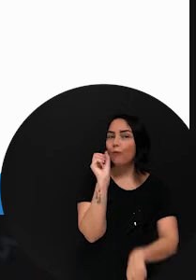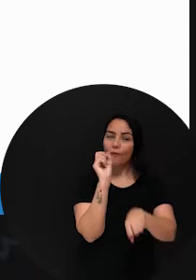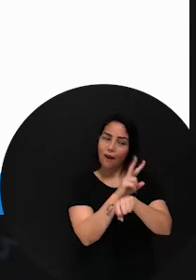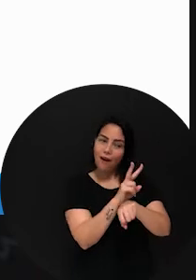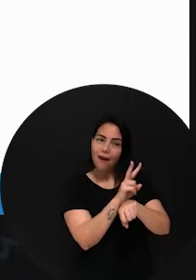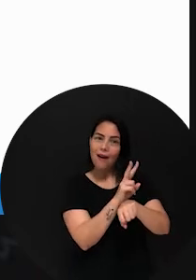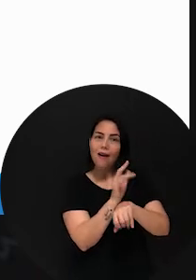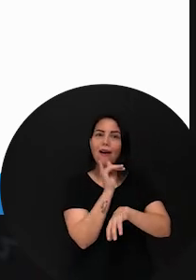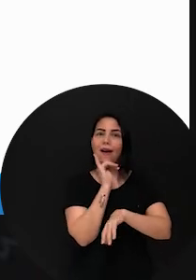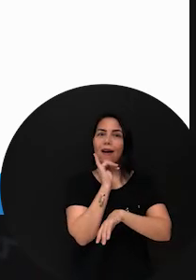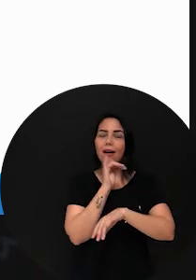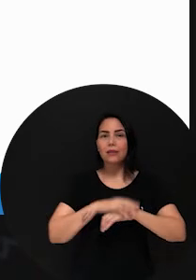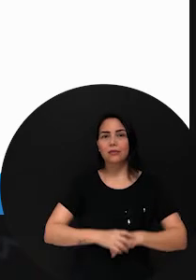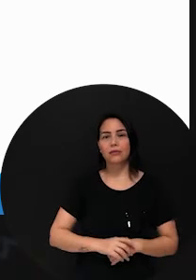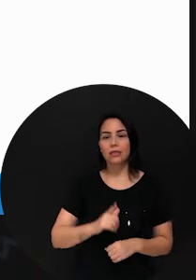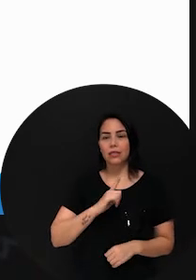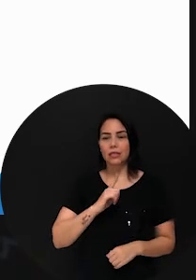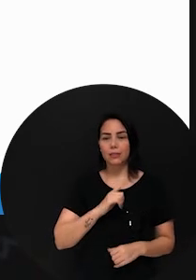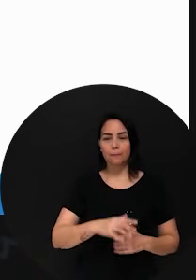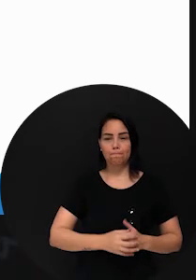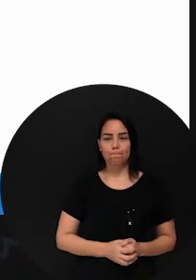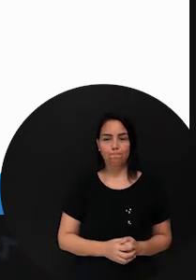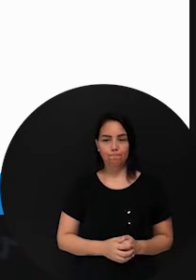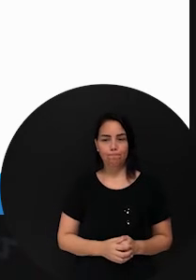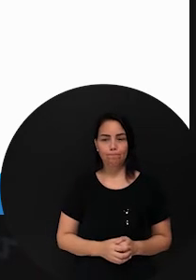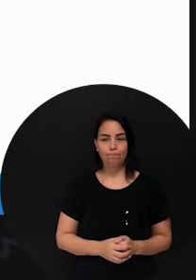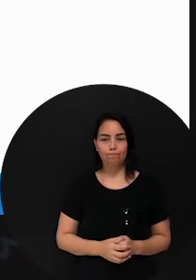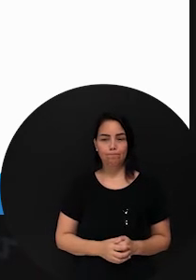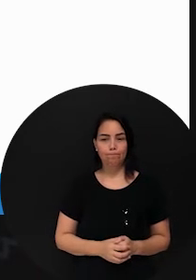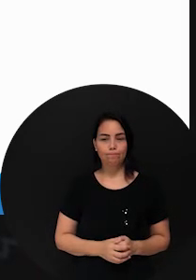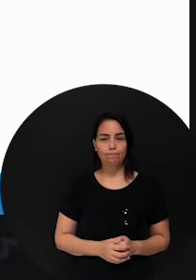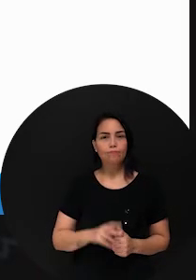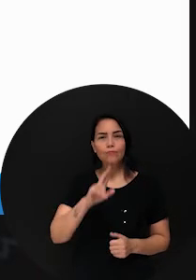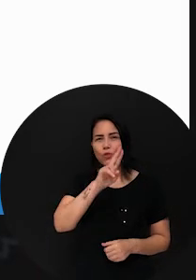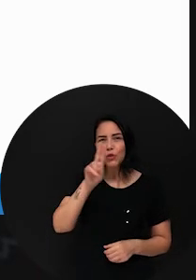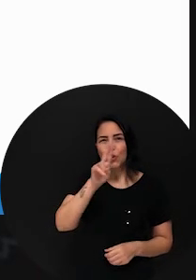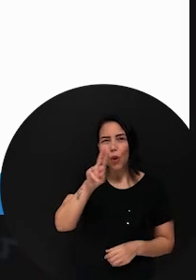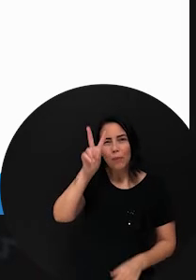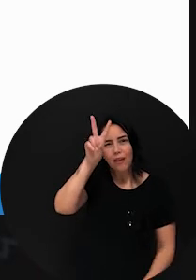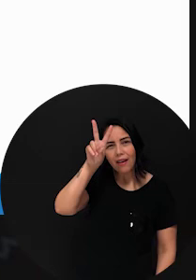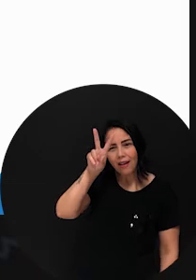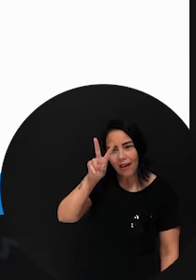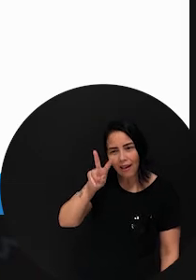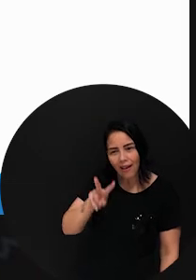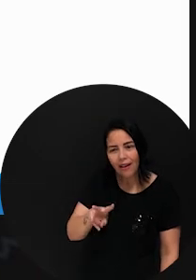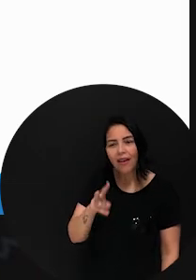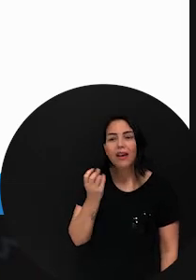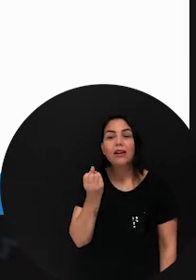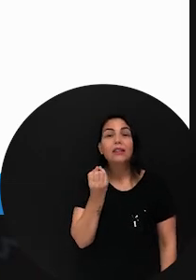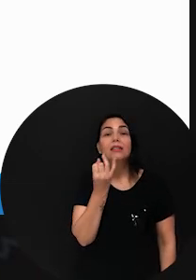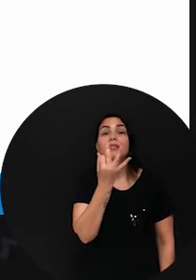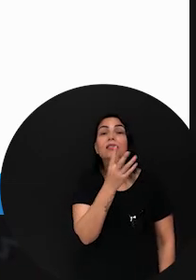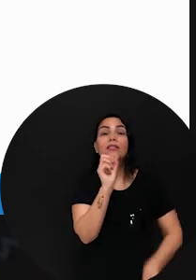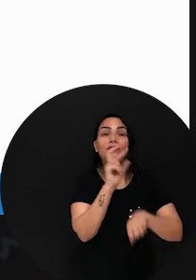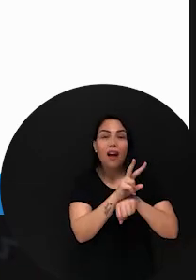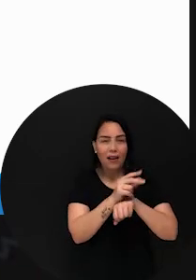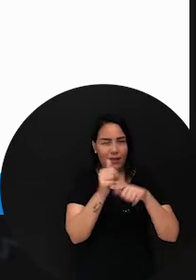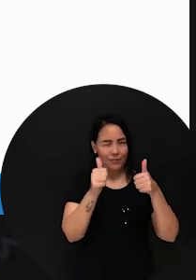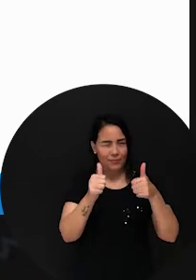ó, acordeon, 6 vagas. Baixo elétrico, 4